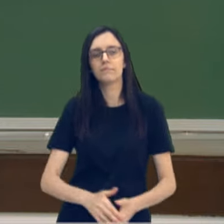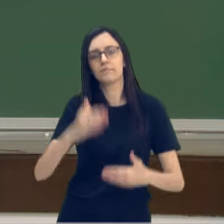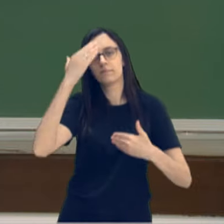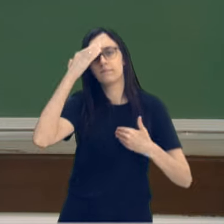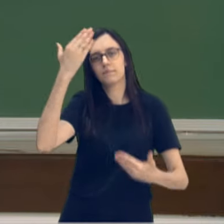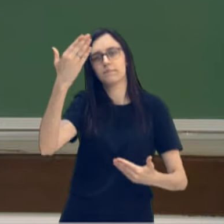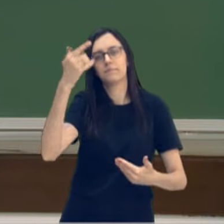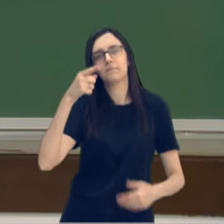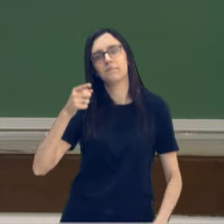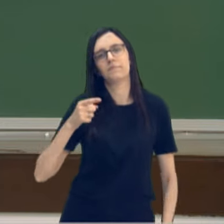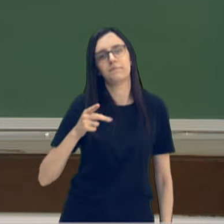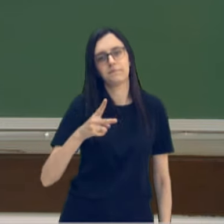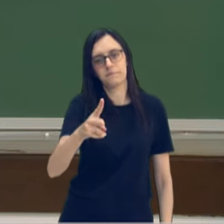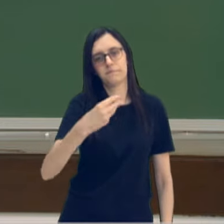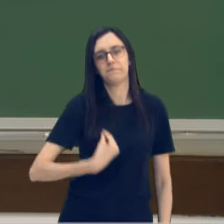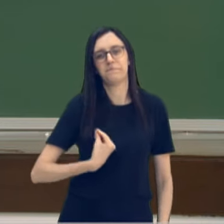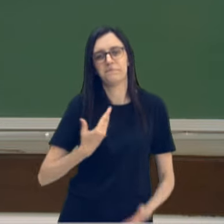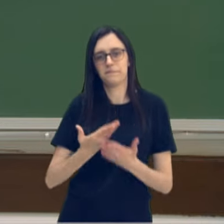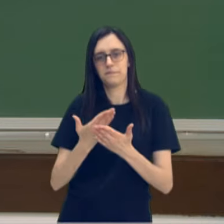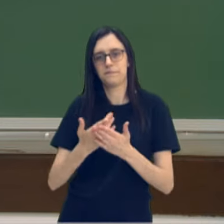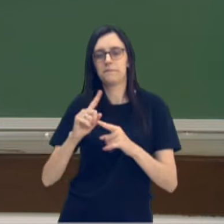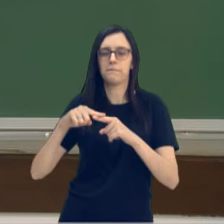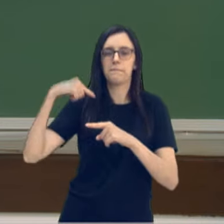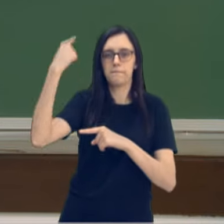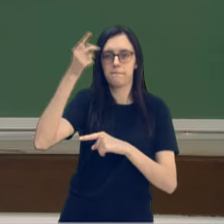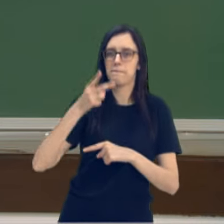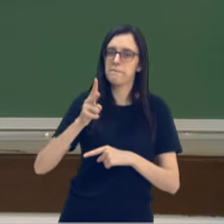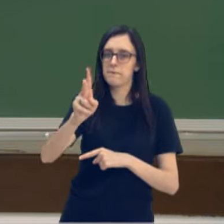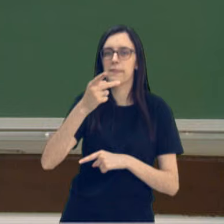Obrigado por continuarem mais essa aula. Nos vemos em